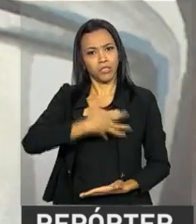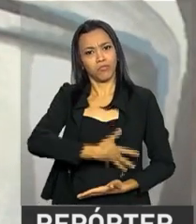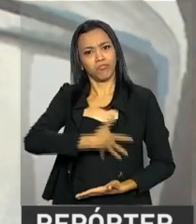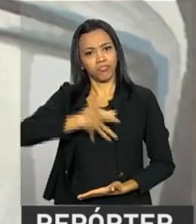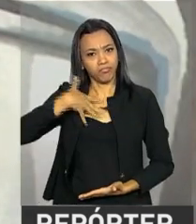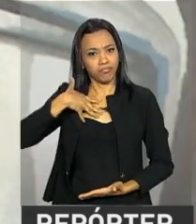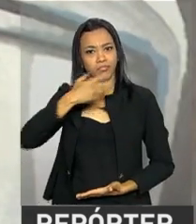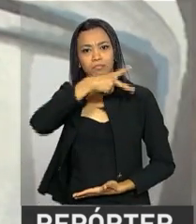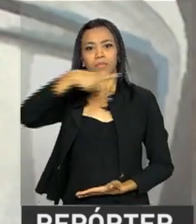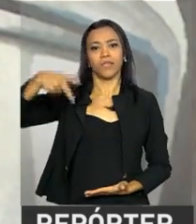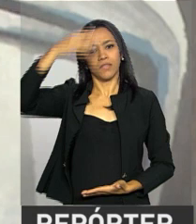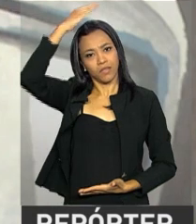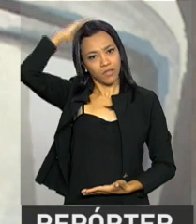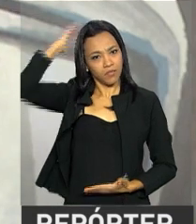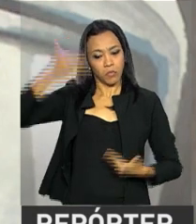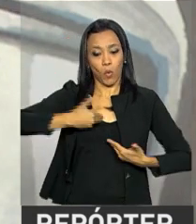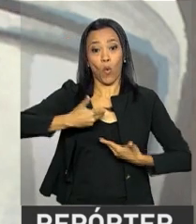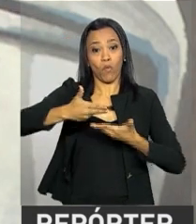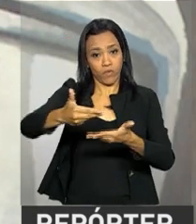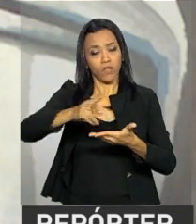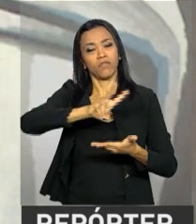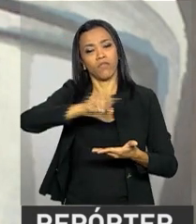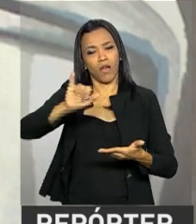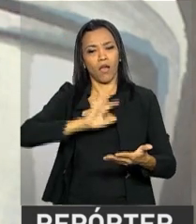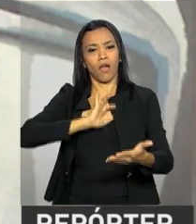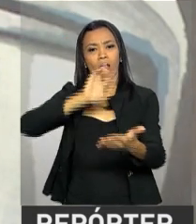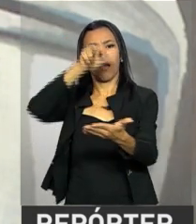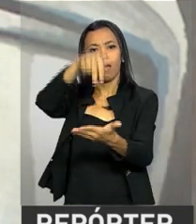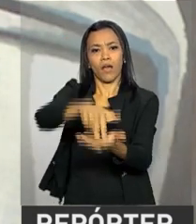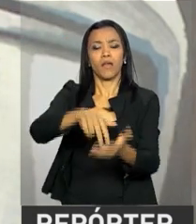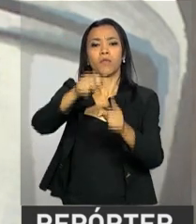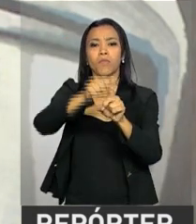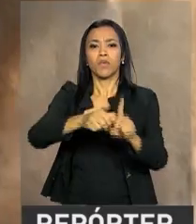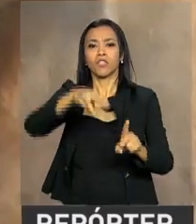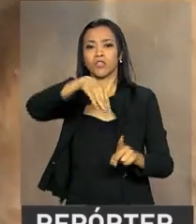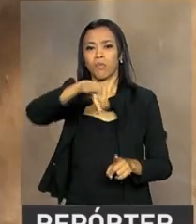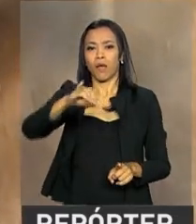muito sensibilizado e garantiu que estará lá em maio de